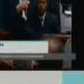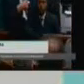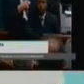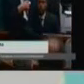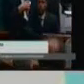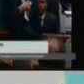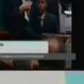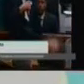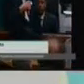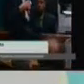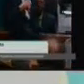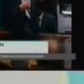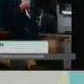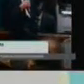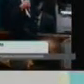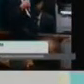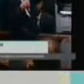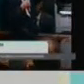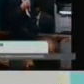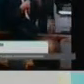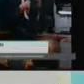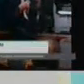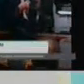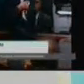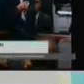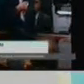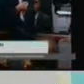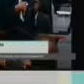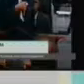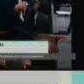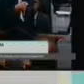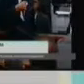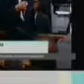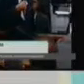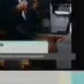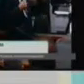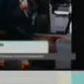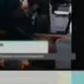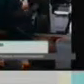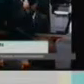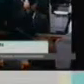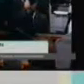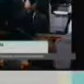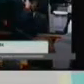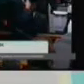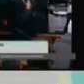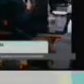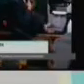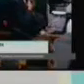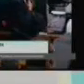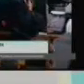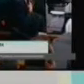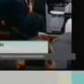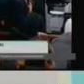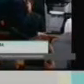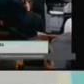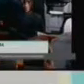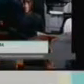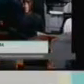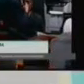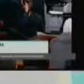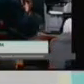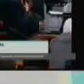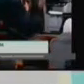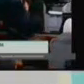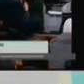ao conhecimento científico e à disponibilidade de novos tratamentos comprovados. Com isso, nós vamos ter redução também